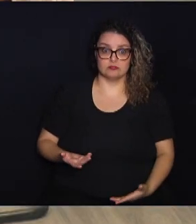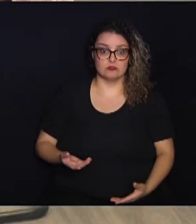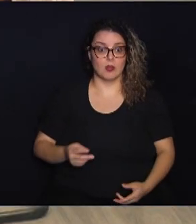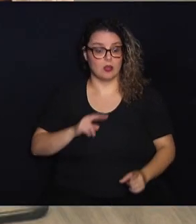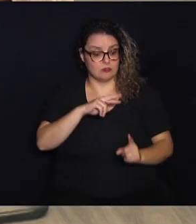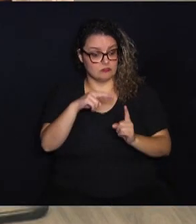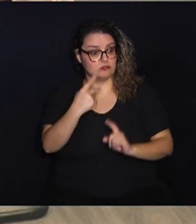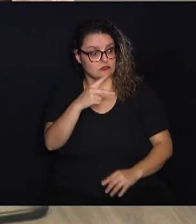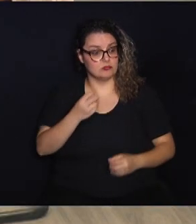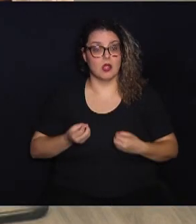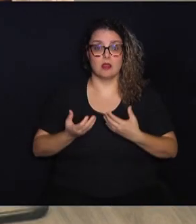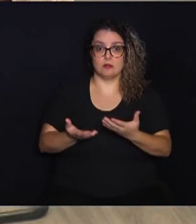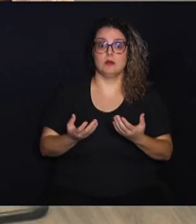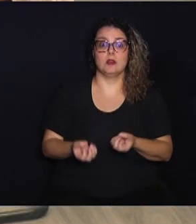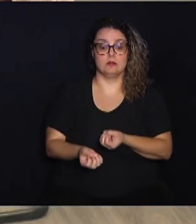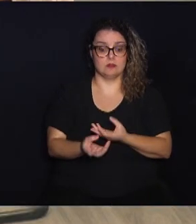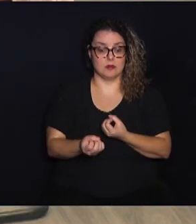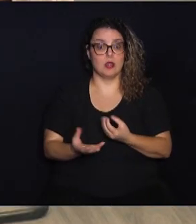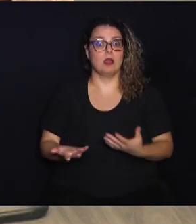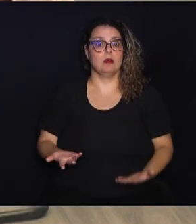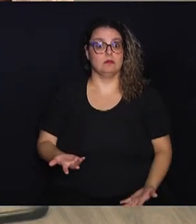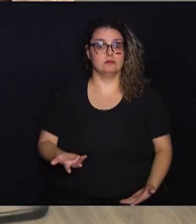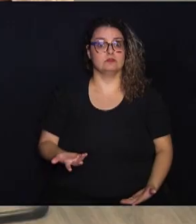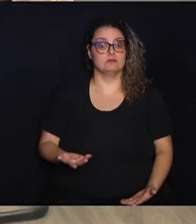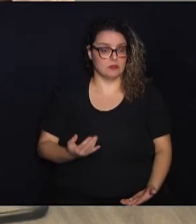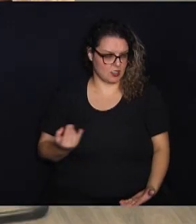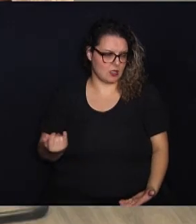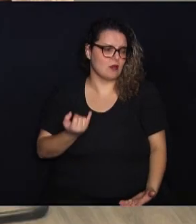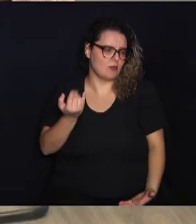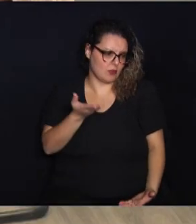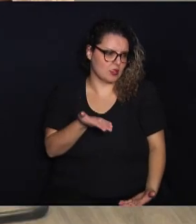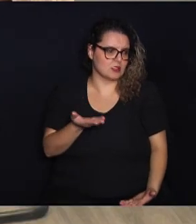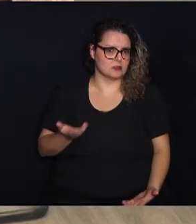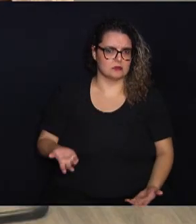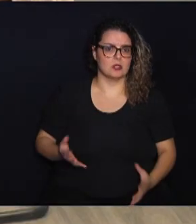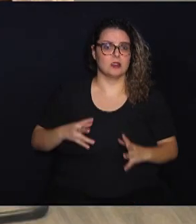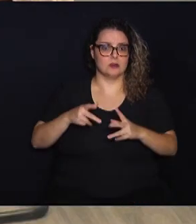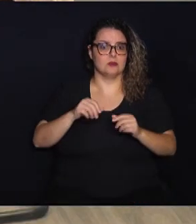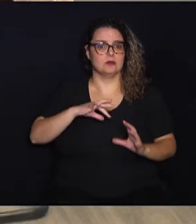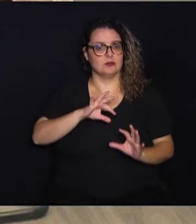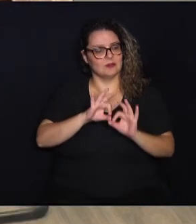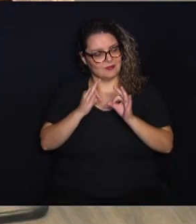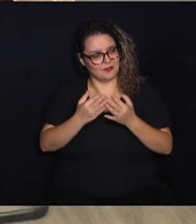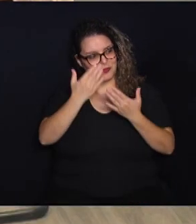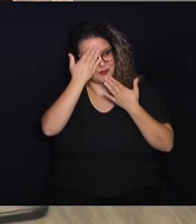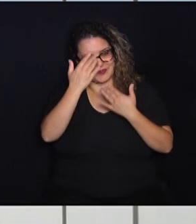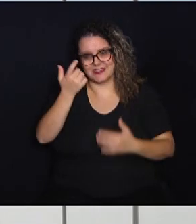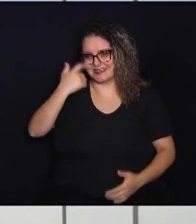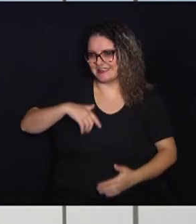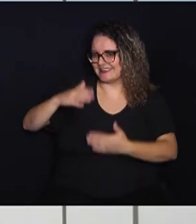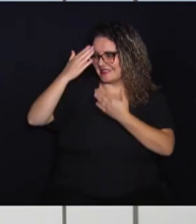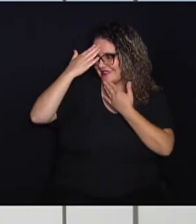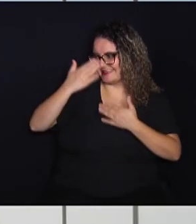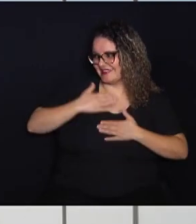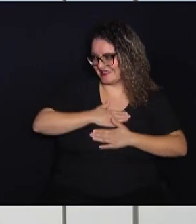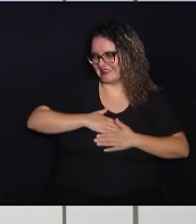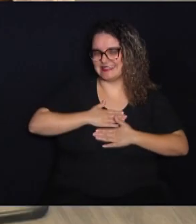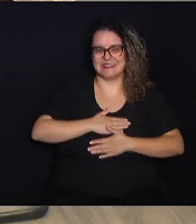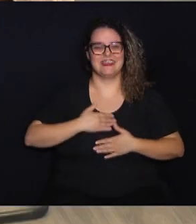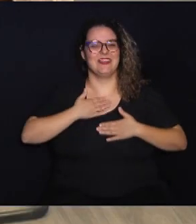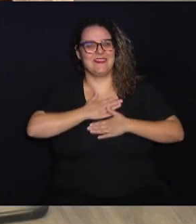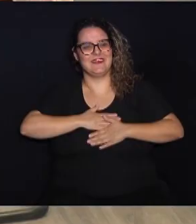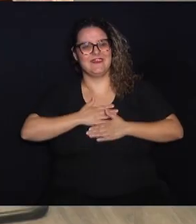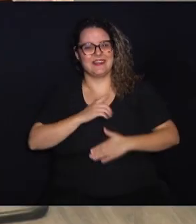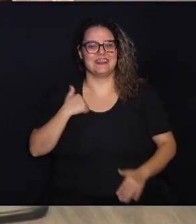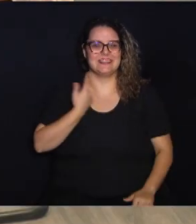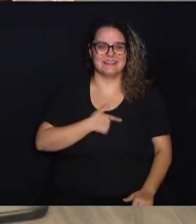ponto de vista e também informações tão importantes, né, a toda a família. Muito obrigada. Eu que agradeço, foi um prazer. Prazer é todo